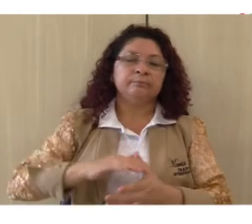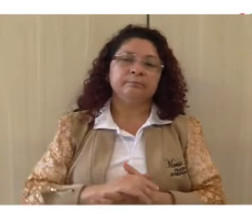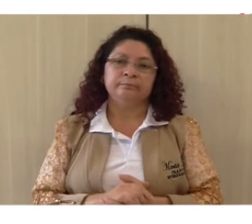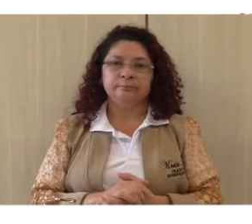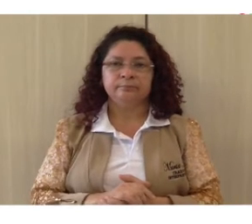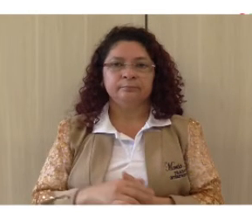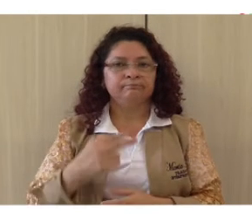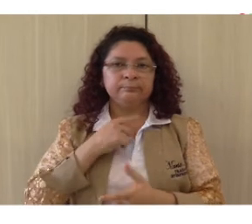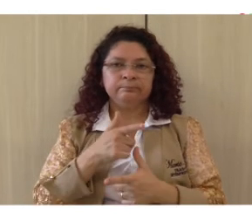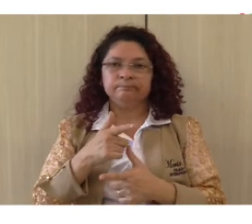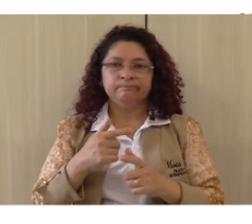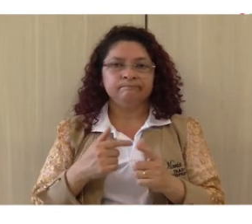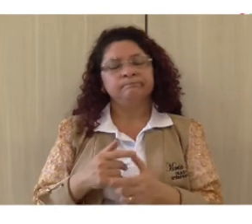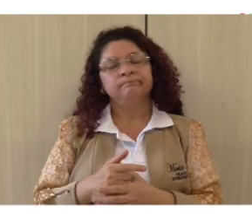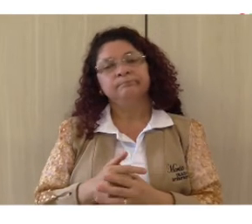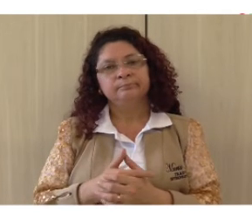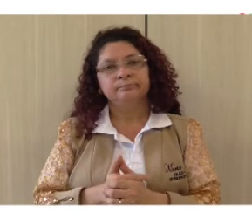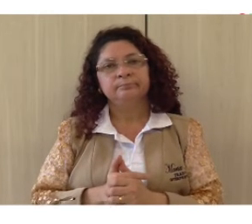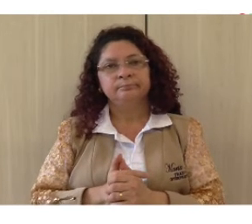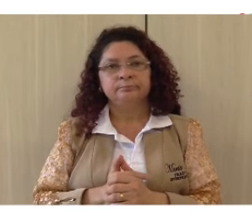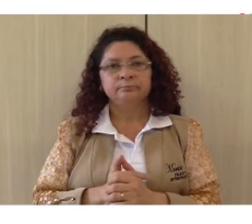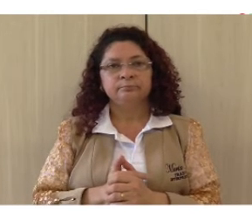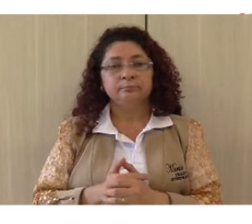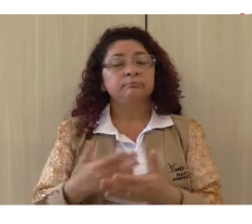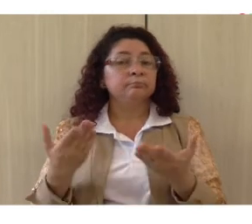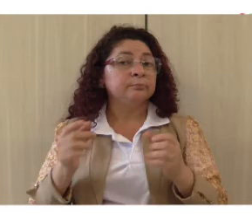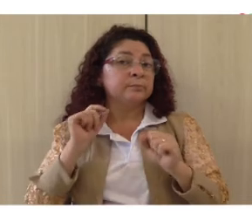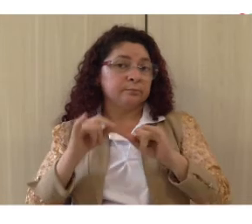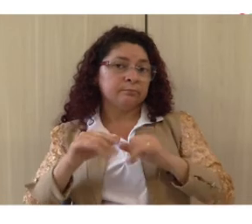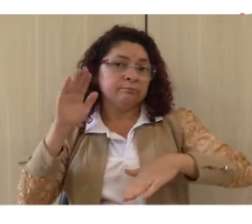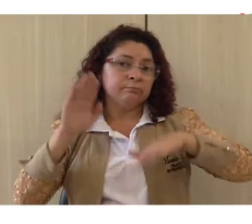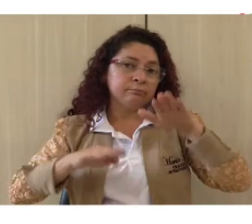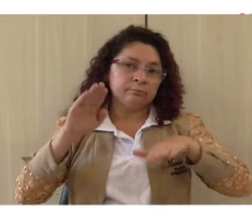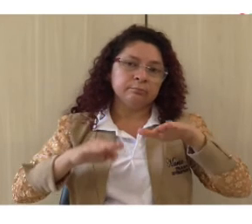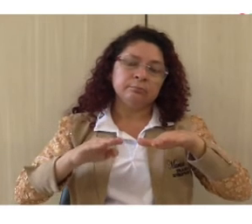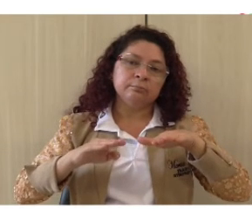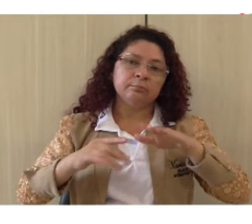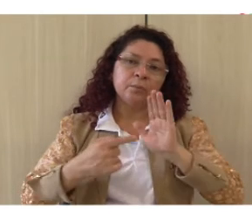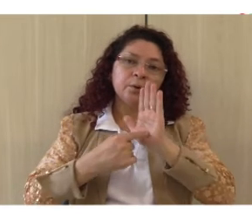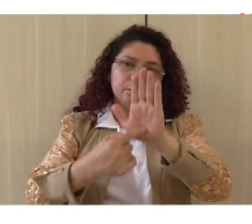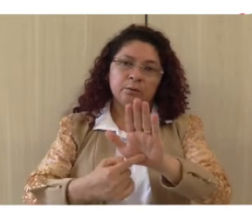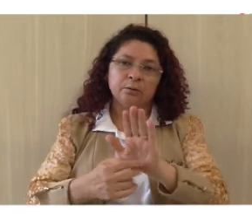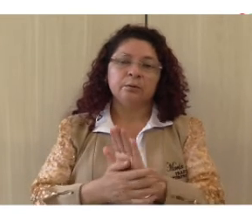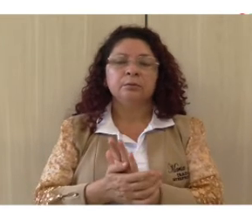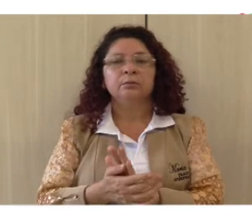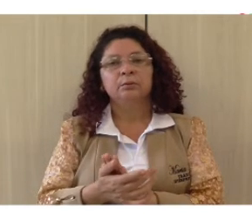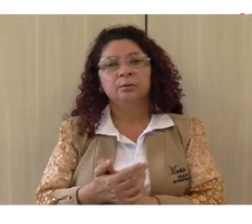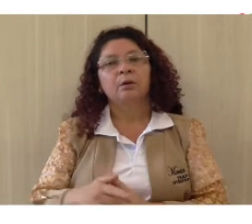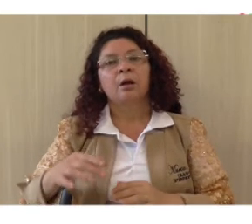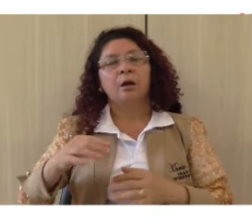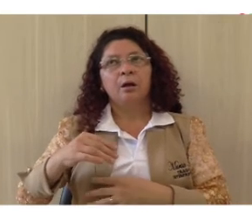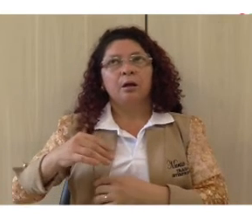desmuniciada sob sua guarda. Nesses casos, o candidato deverá apresentar